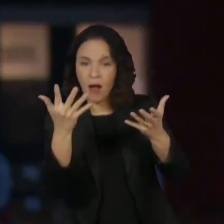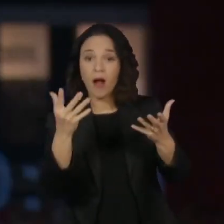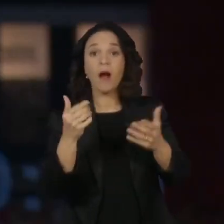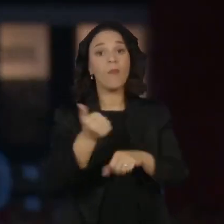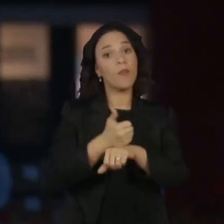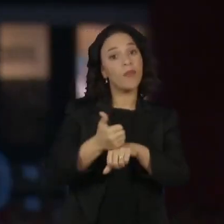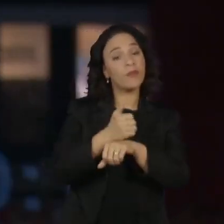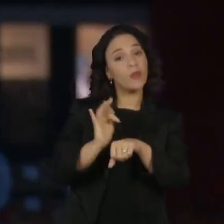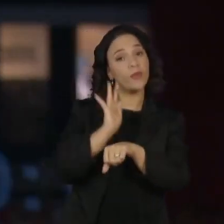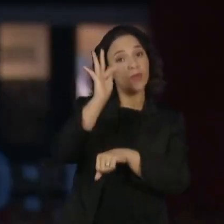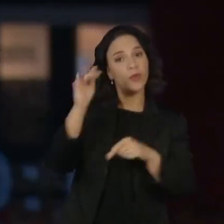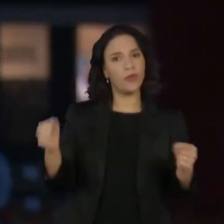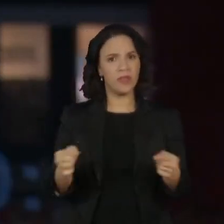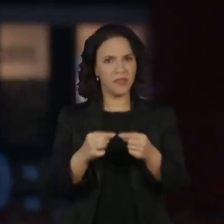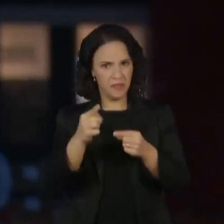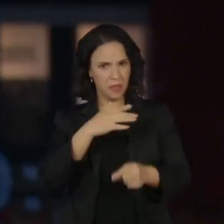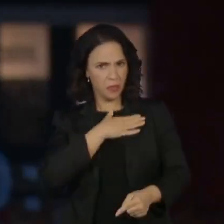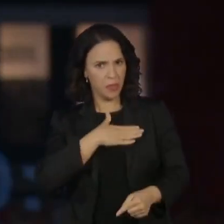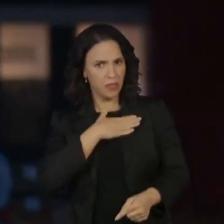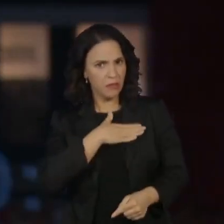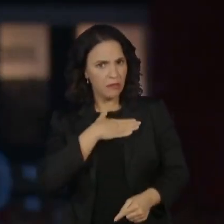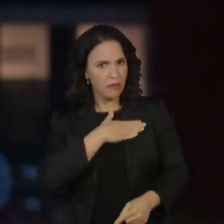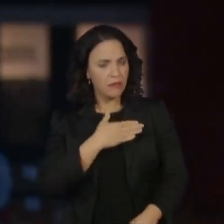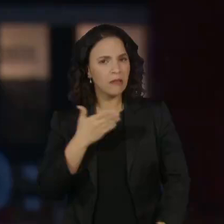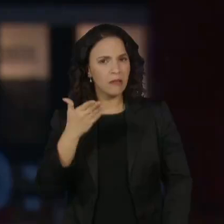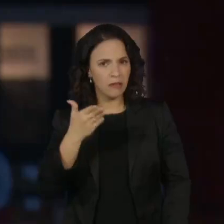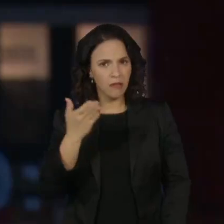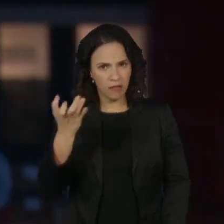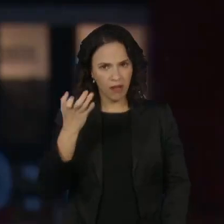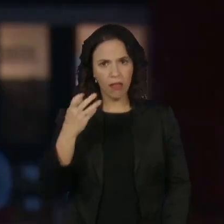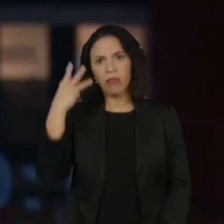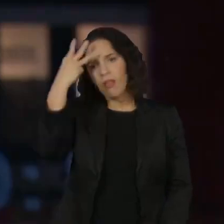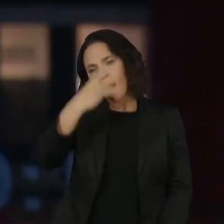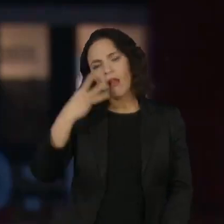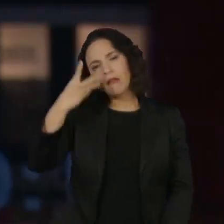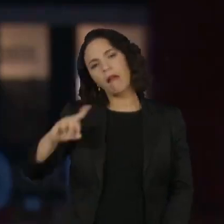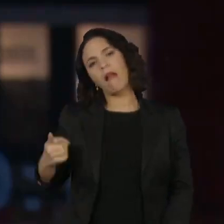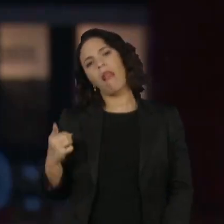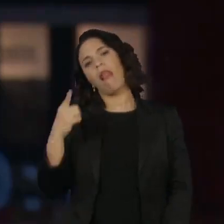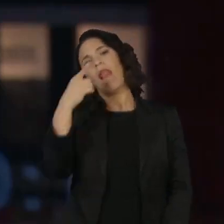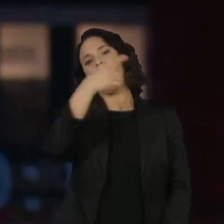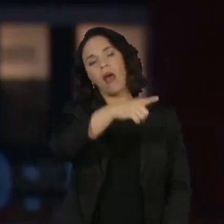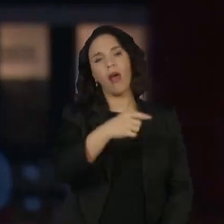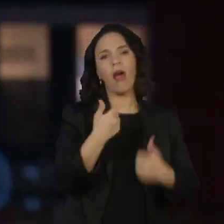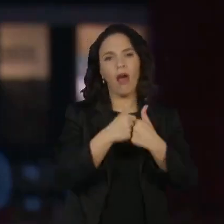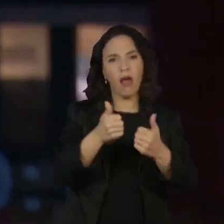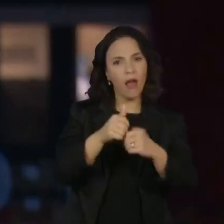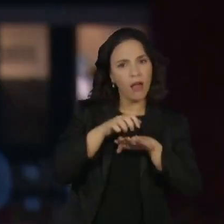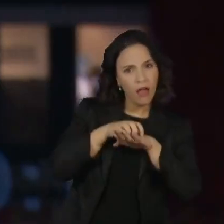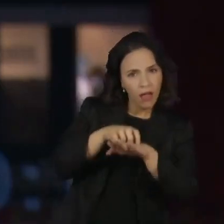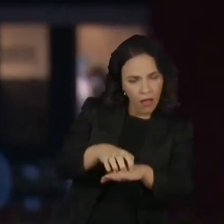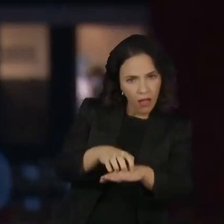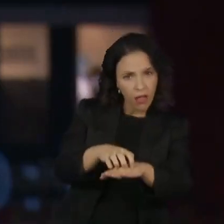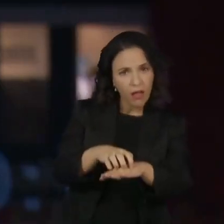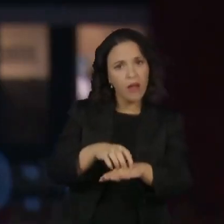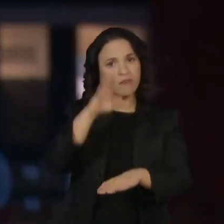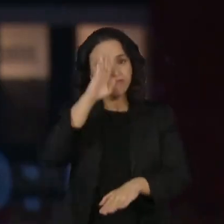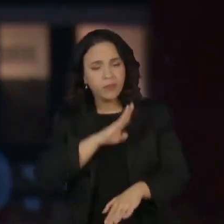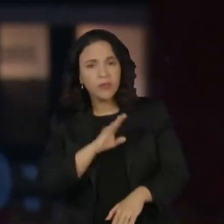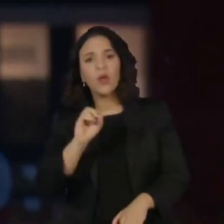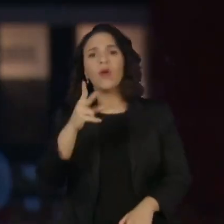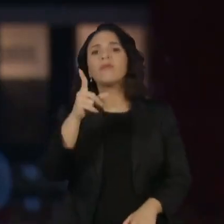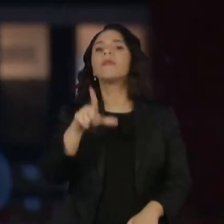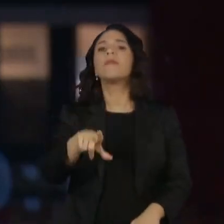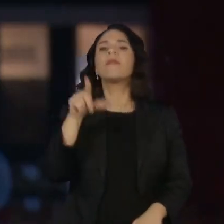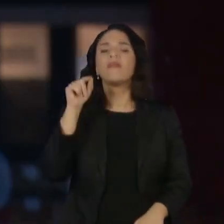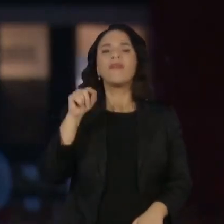futuro você gostaria de deslocar por 3 horas na Rede Pública de transporte ou você votaria em alguém que